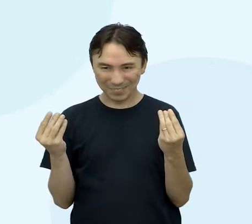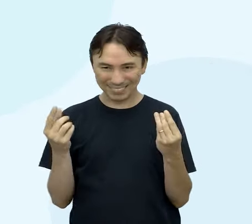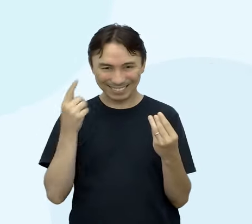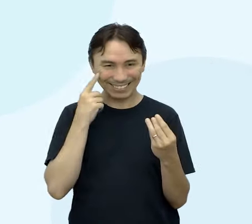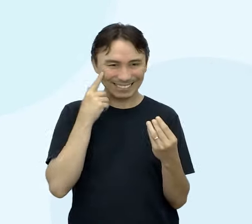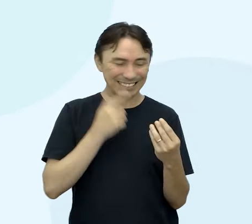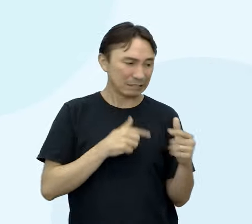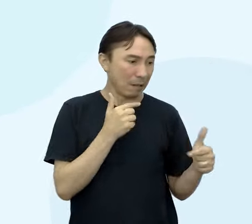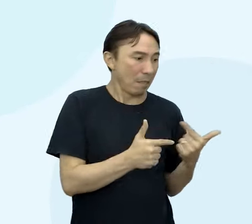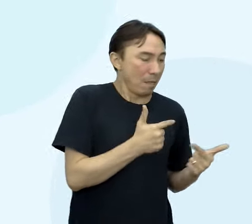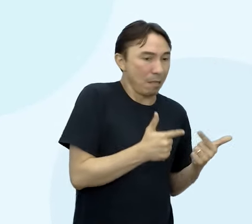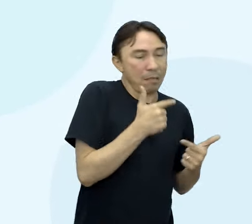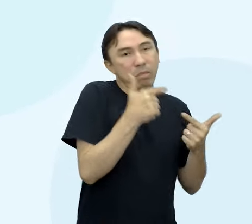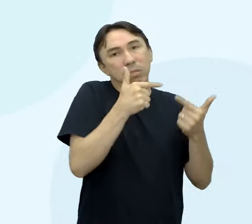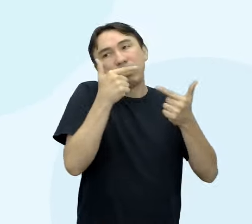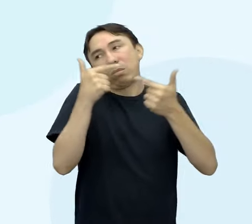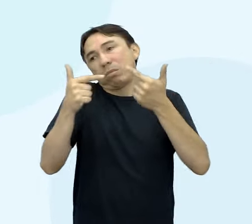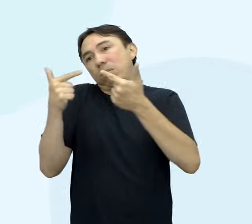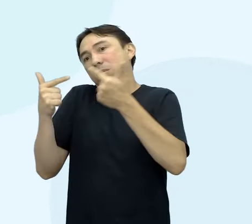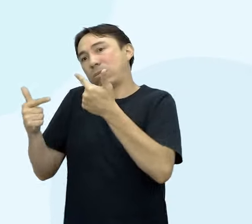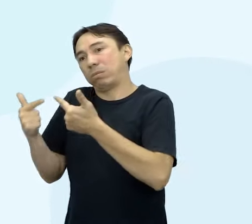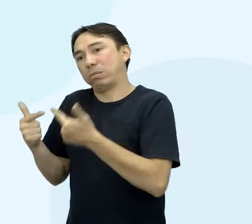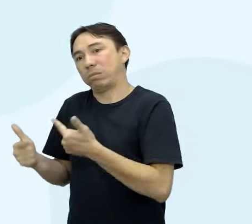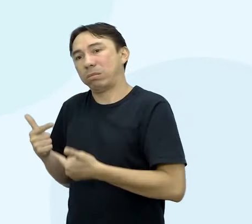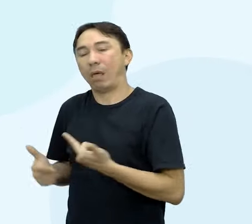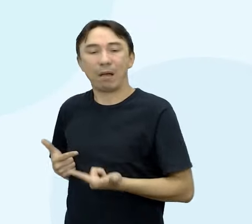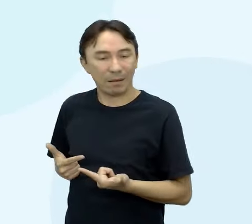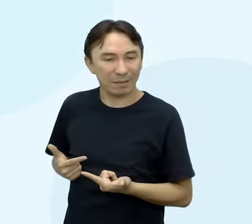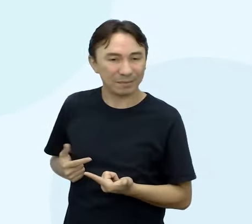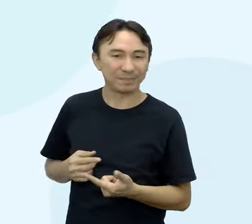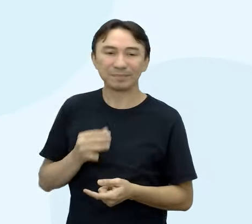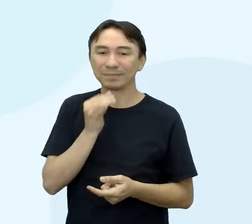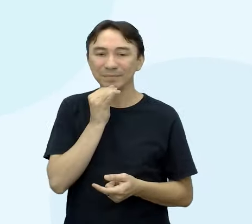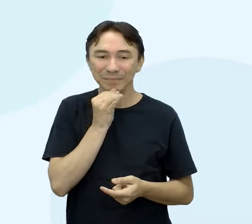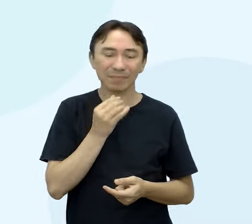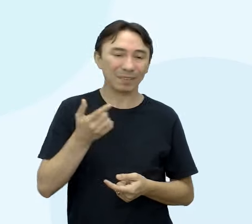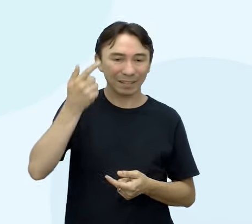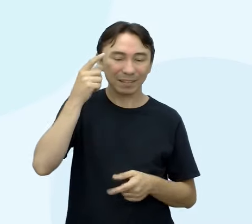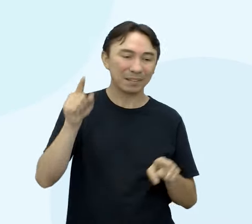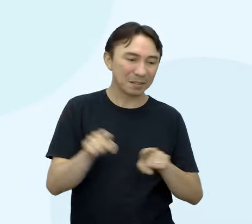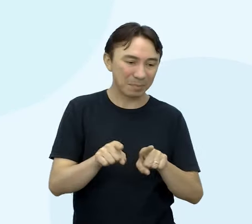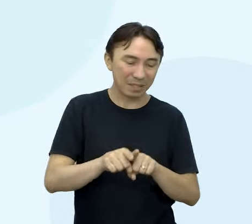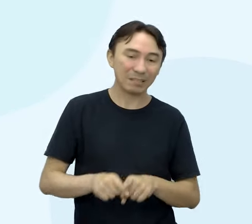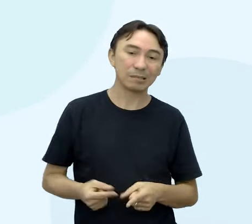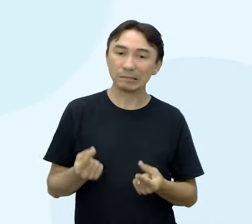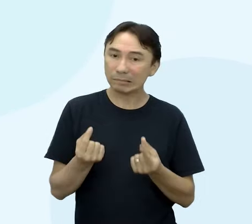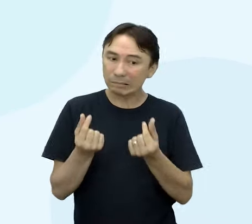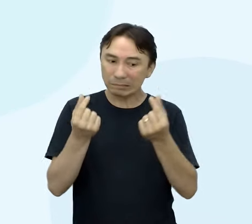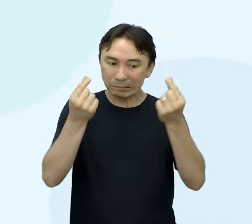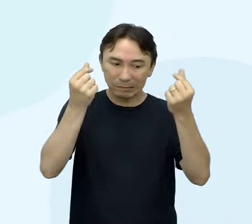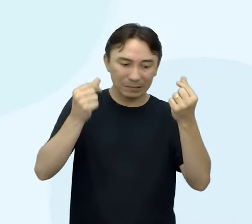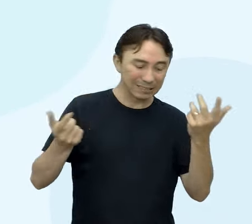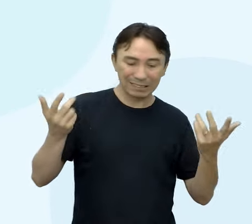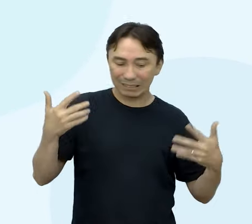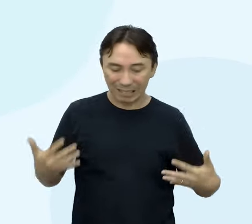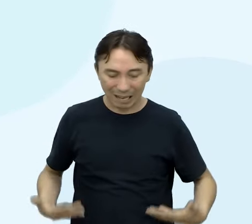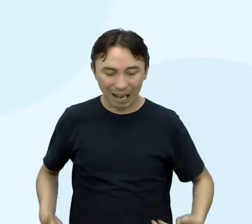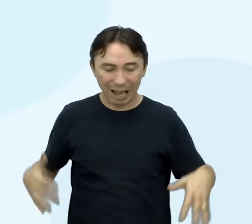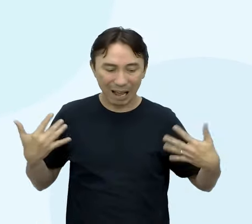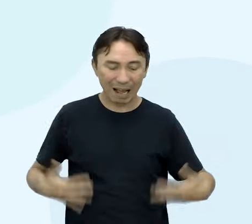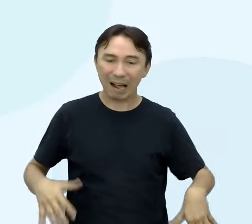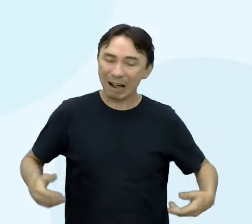pesquisa com muita gente. Vai dar um custo aí de dinheiro. Tem uma pessoa olhando pro dinheiro e falando meu Deus, vai gastar muito, o que que eu faço? E esse